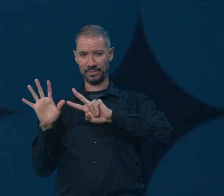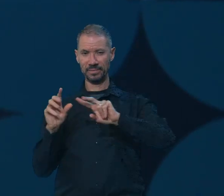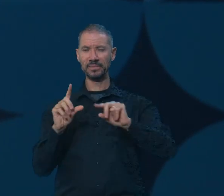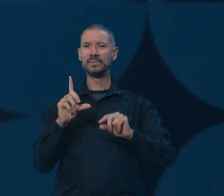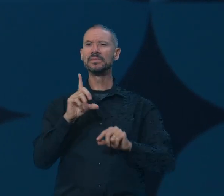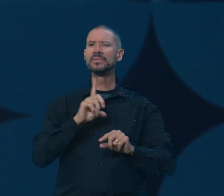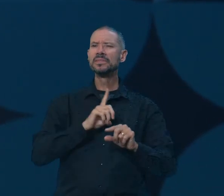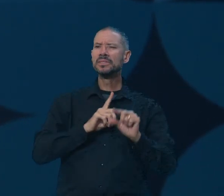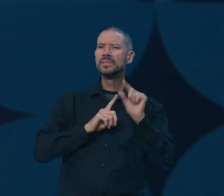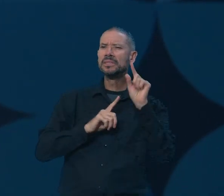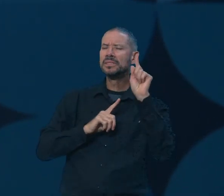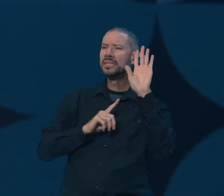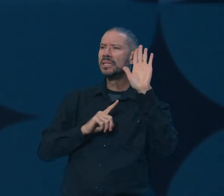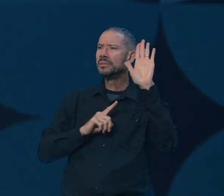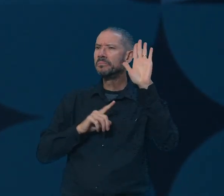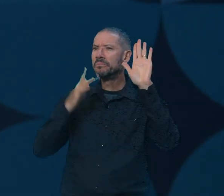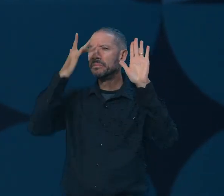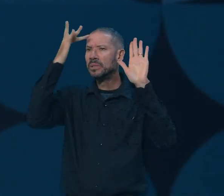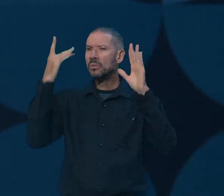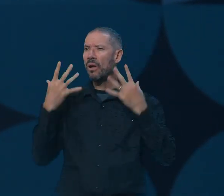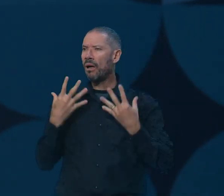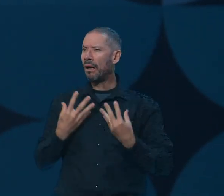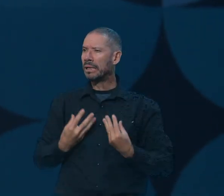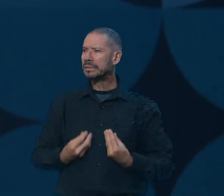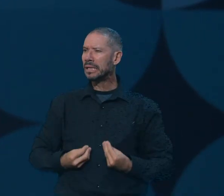Tem alguém aí que por um acaso está cansado?